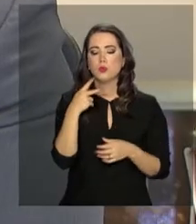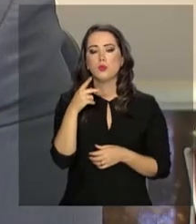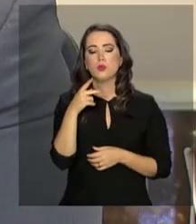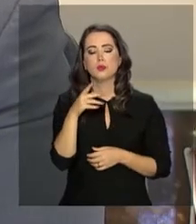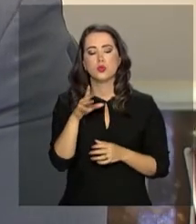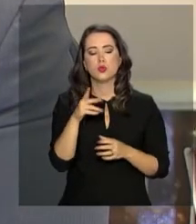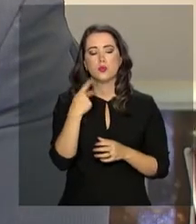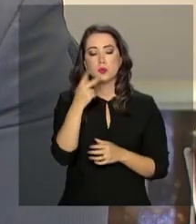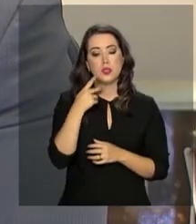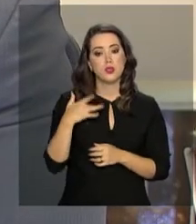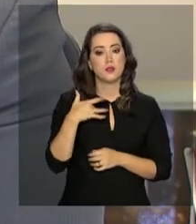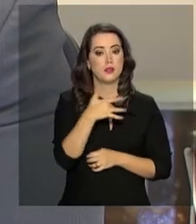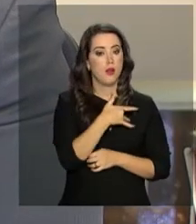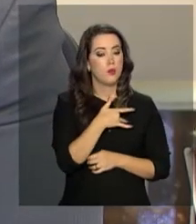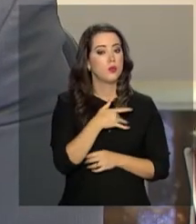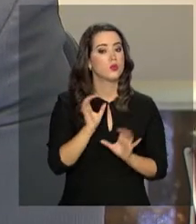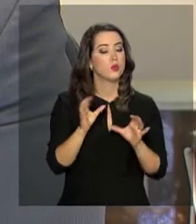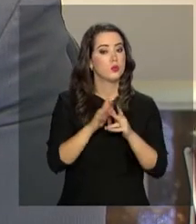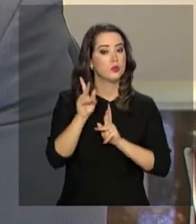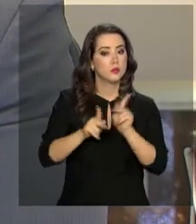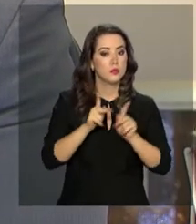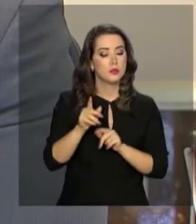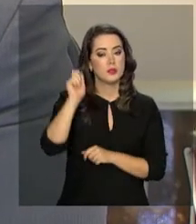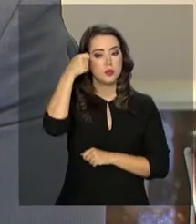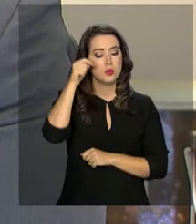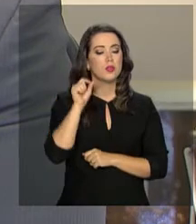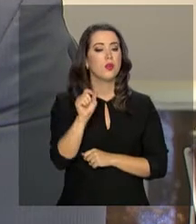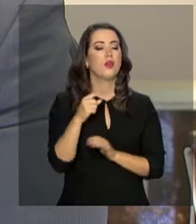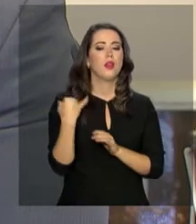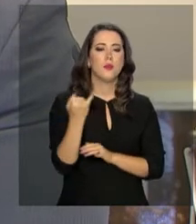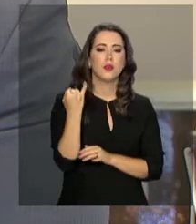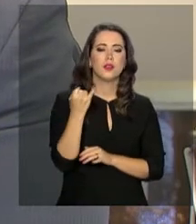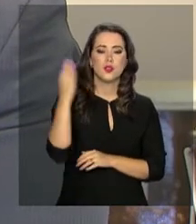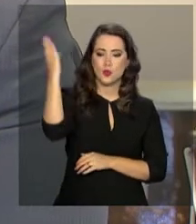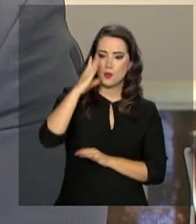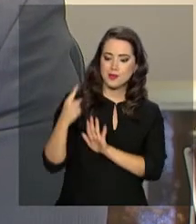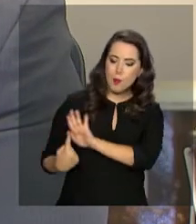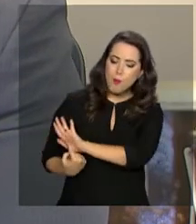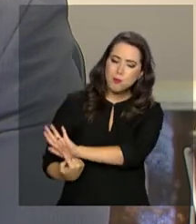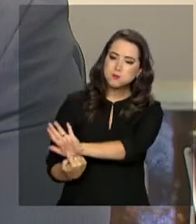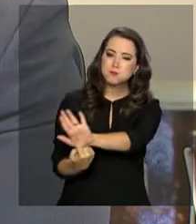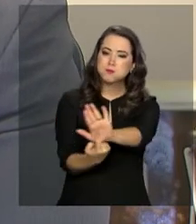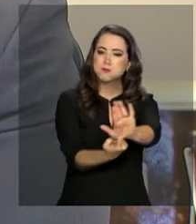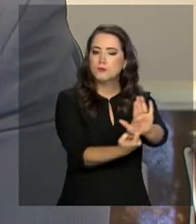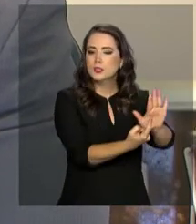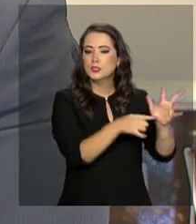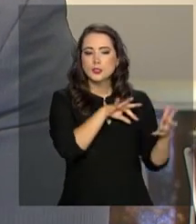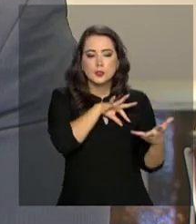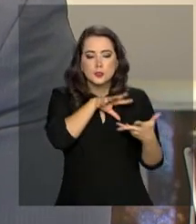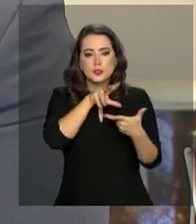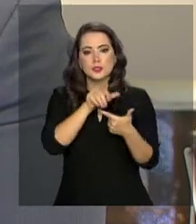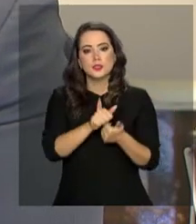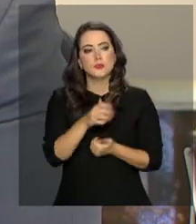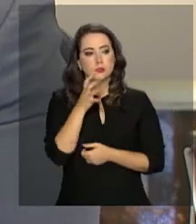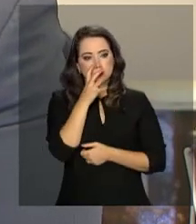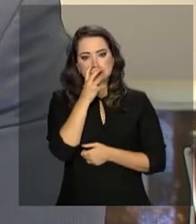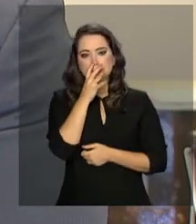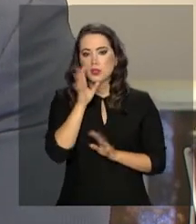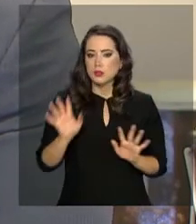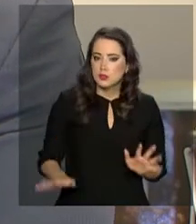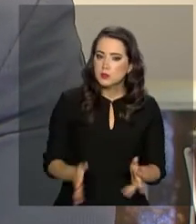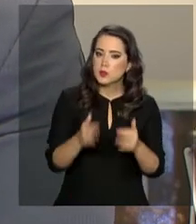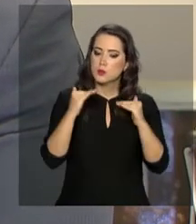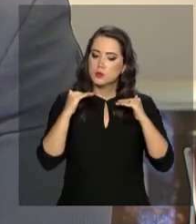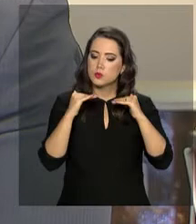importância desses avanços de mostrar que o brasil hoje é referência no mundo o brasil é referência no mundo da política de promoção